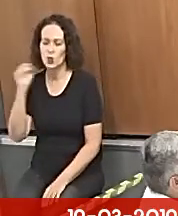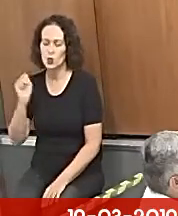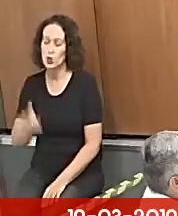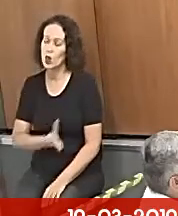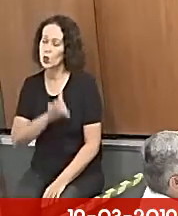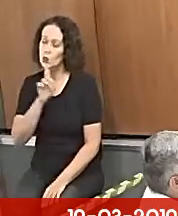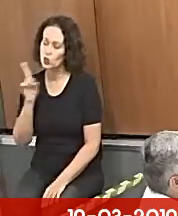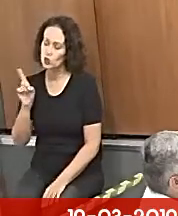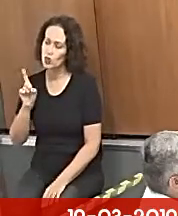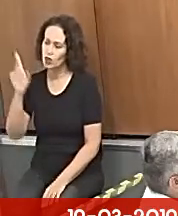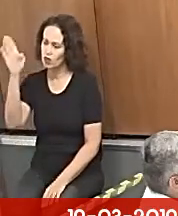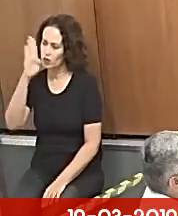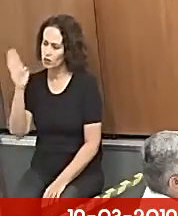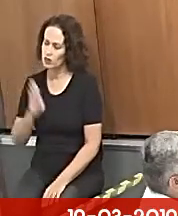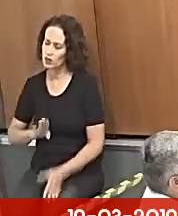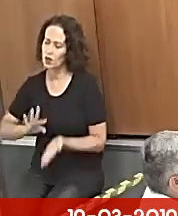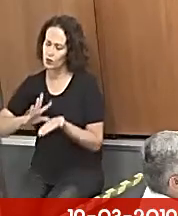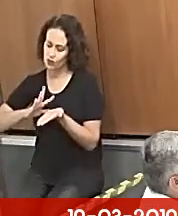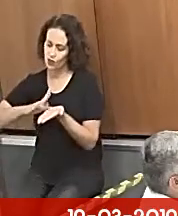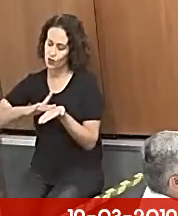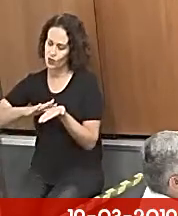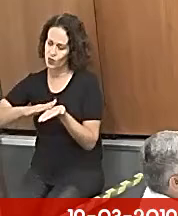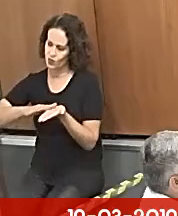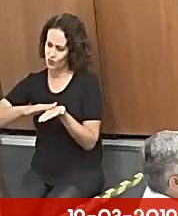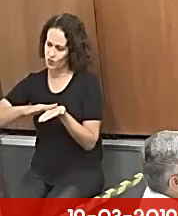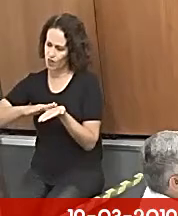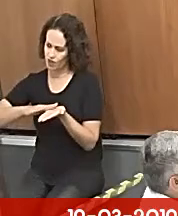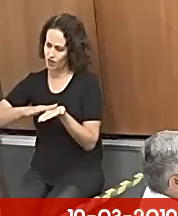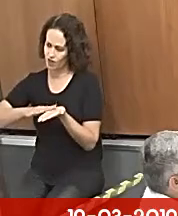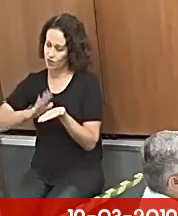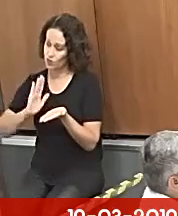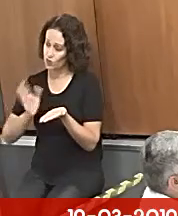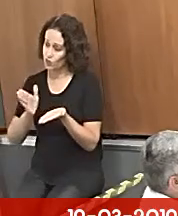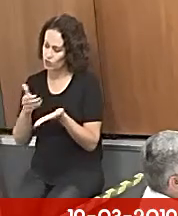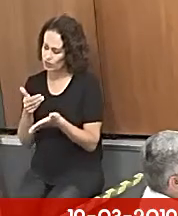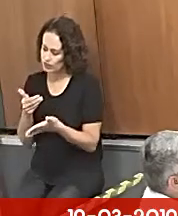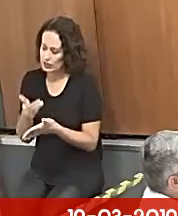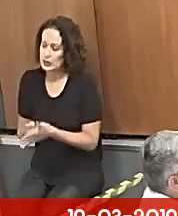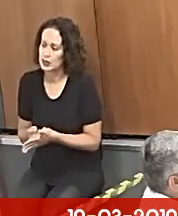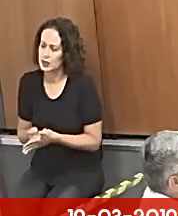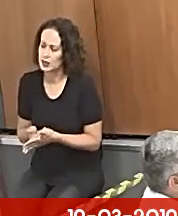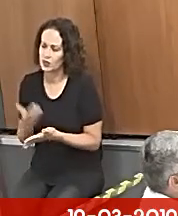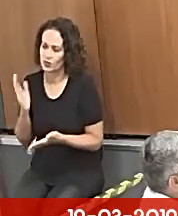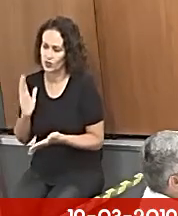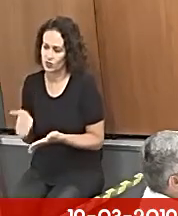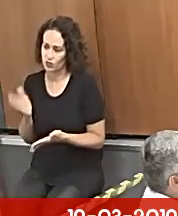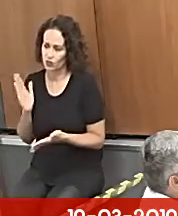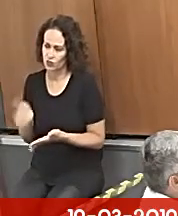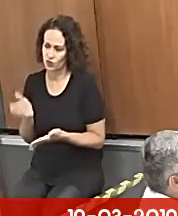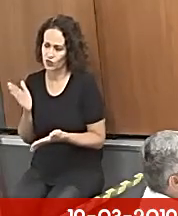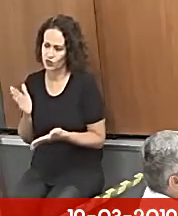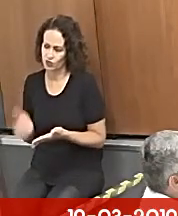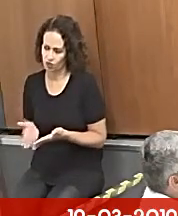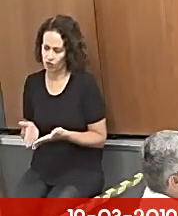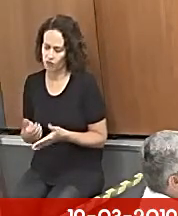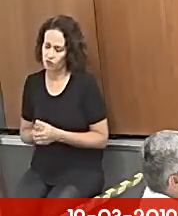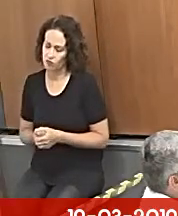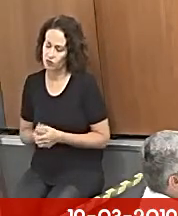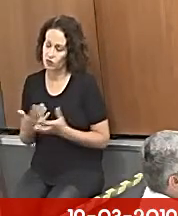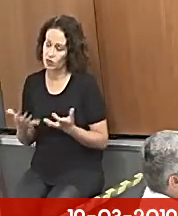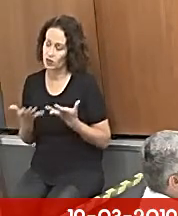8 de abril já está batendo à nossa porta também então eu quero colher subsídios